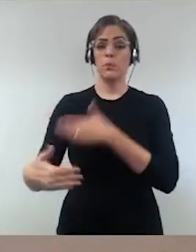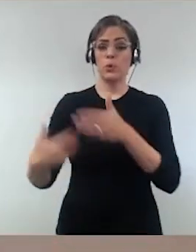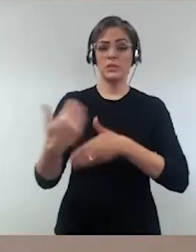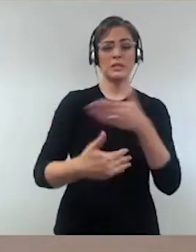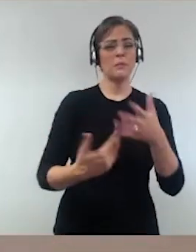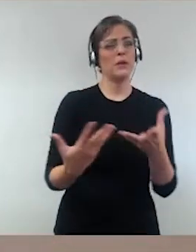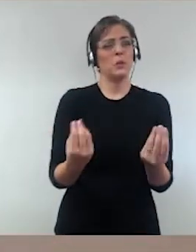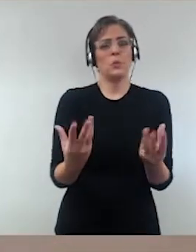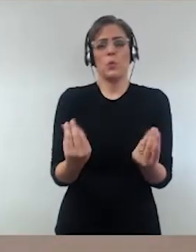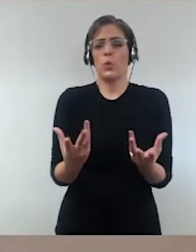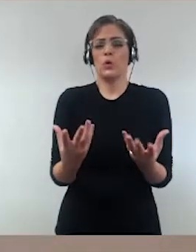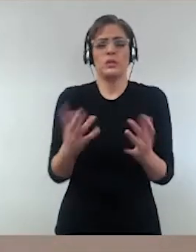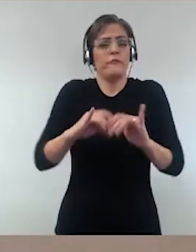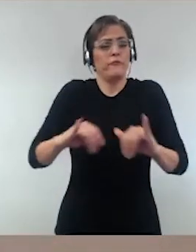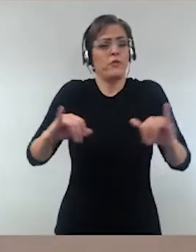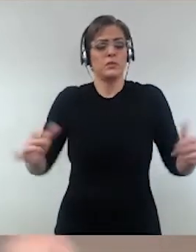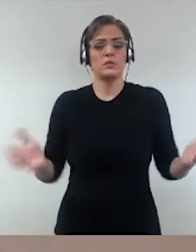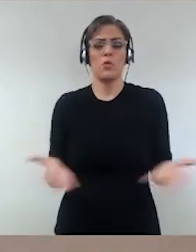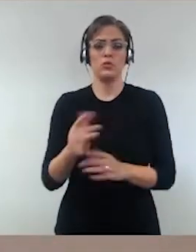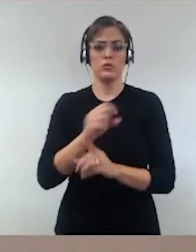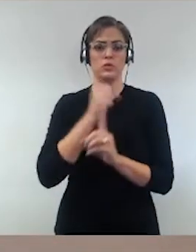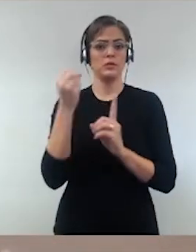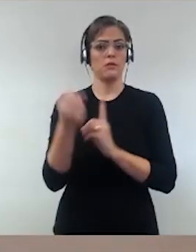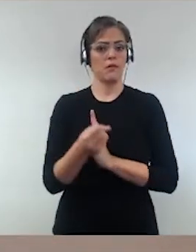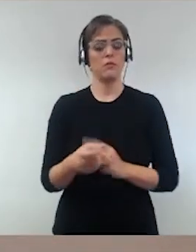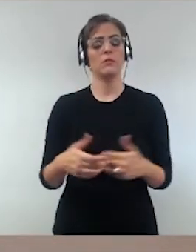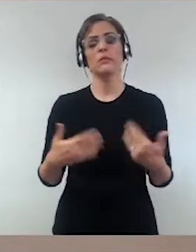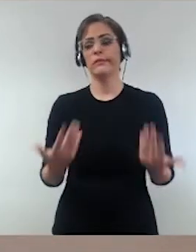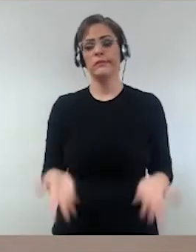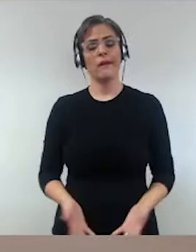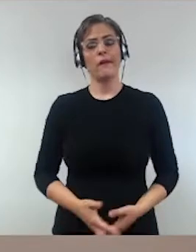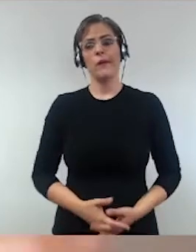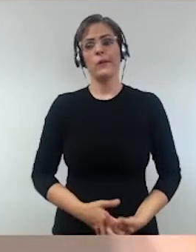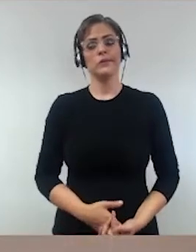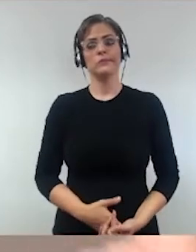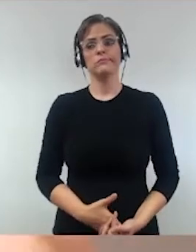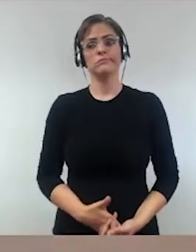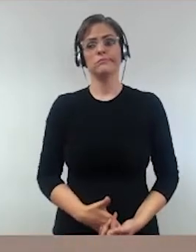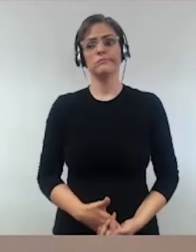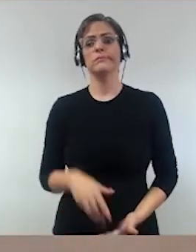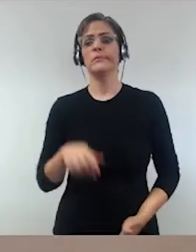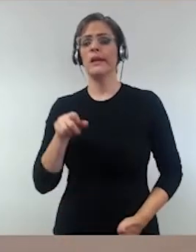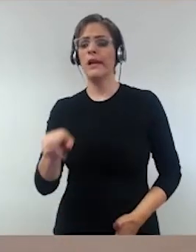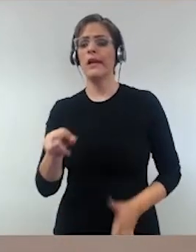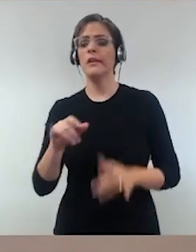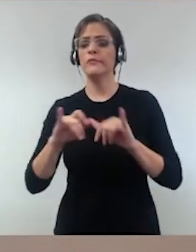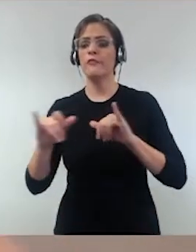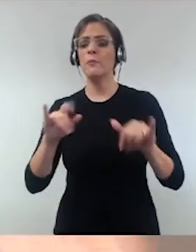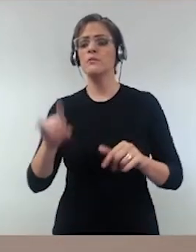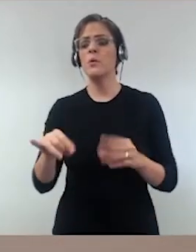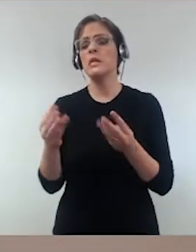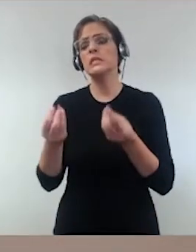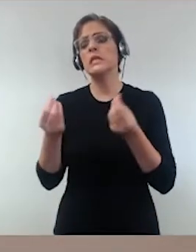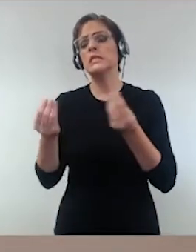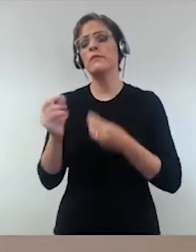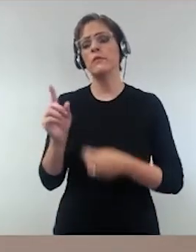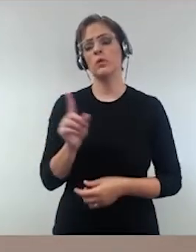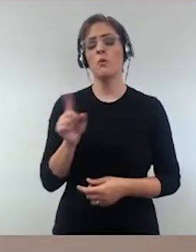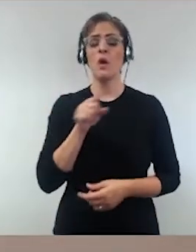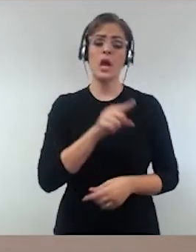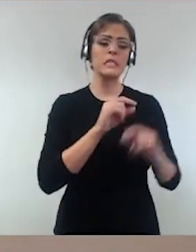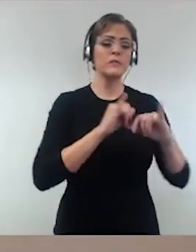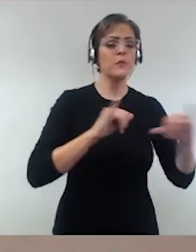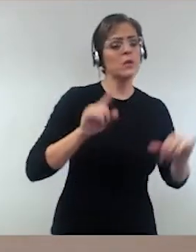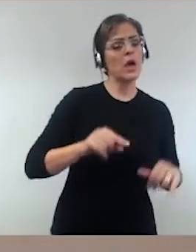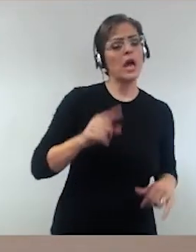dá na sociedade da informação hoje, não interessa mais, eu não preciso olhar se aquele dado é sensível ou não, se aquele dado é íntimo ou não.